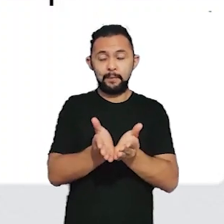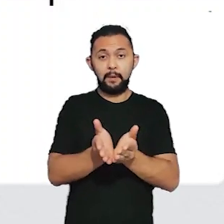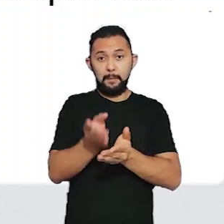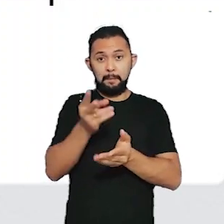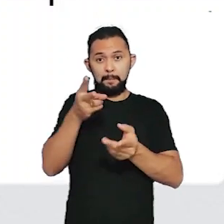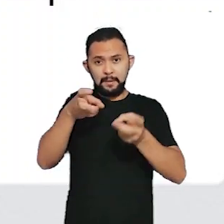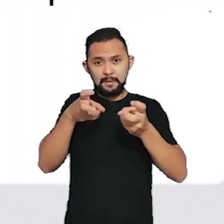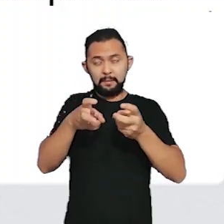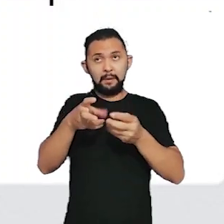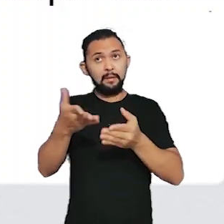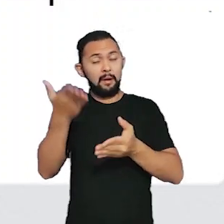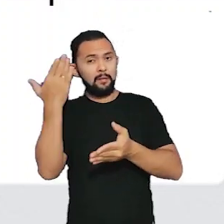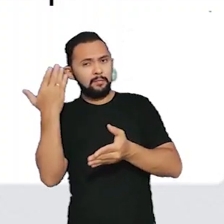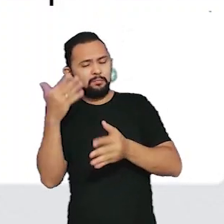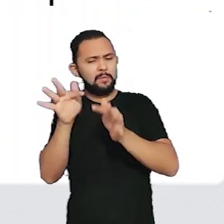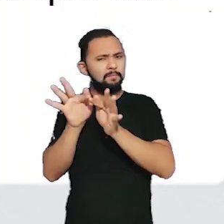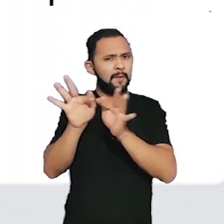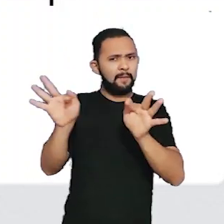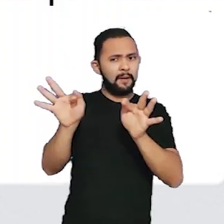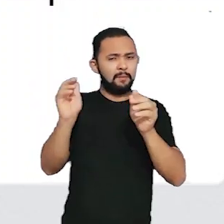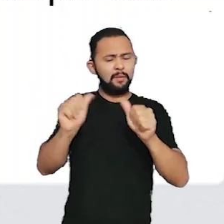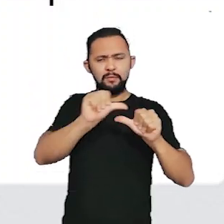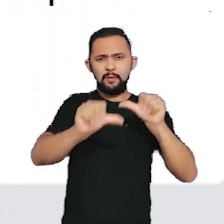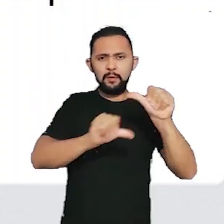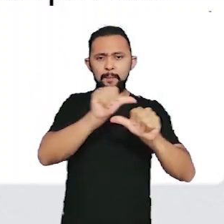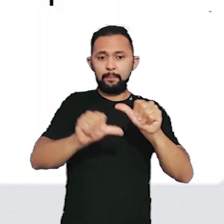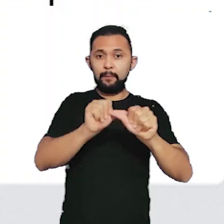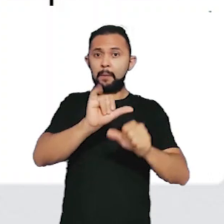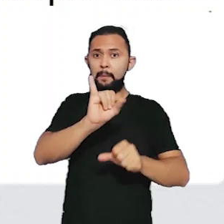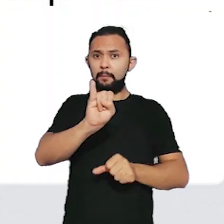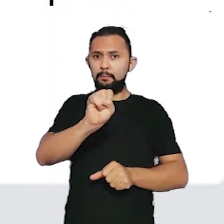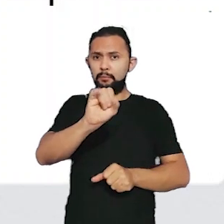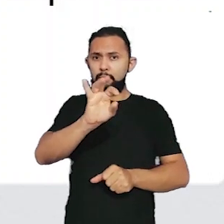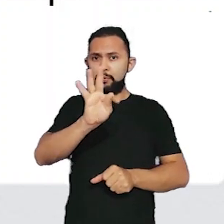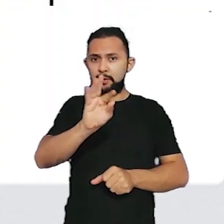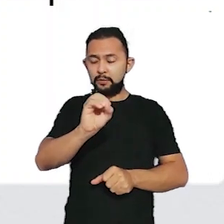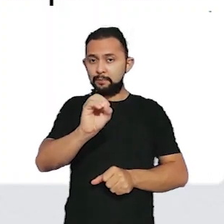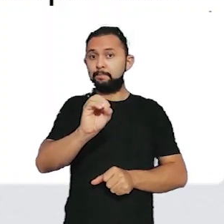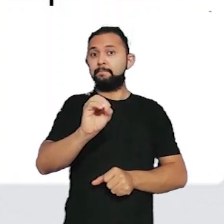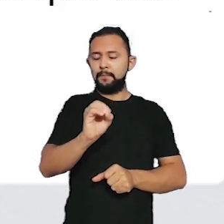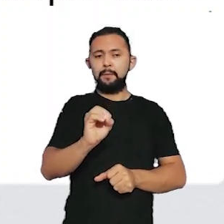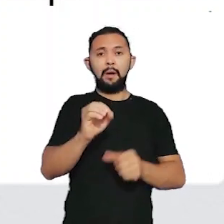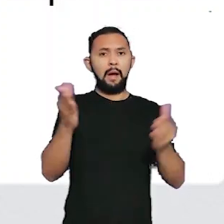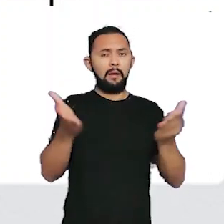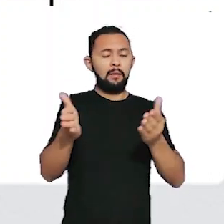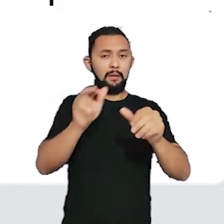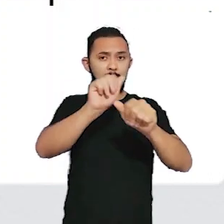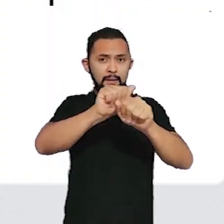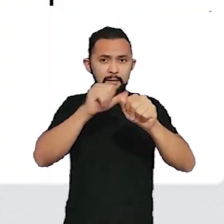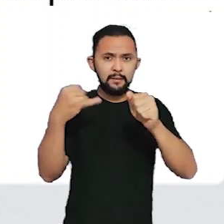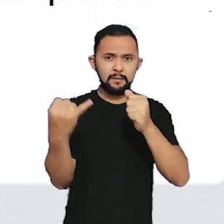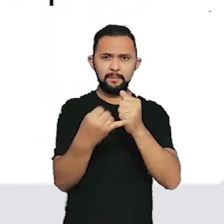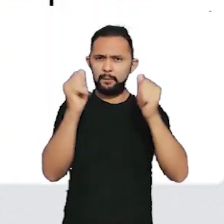Na oração adjetiva, eu vou poder trocar toda a oração pelo o qual ou